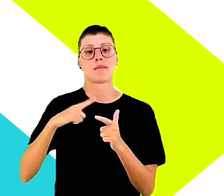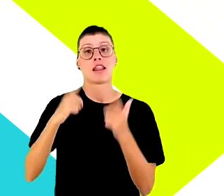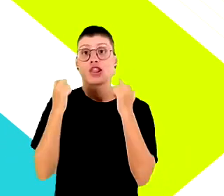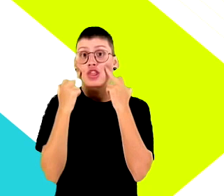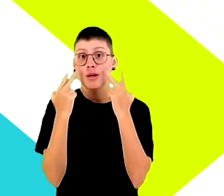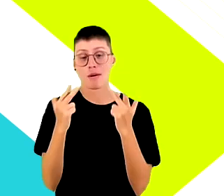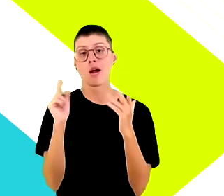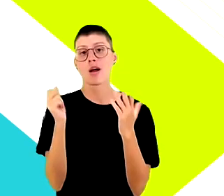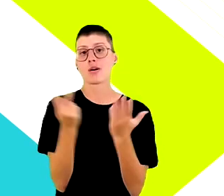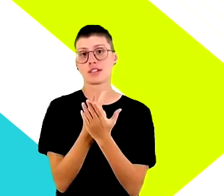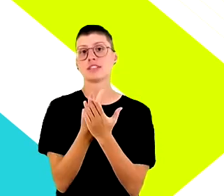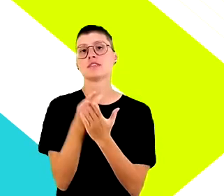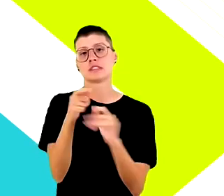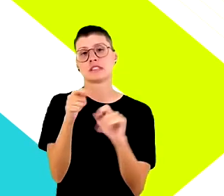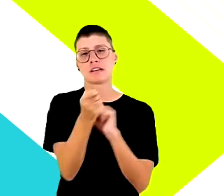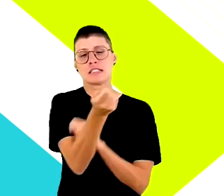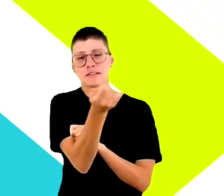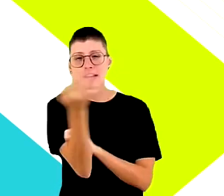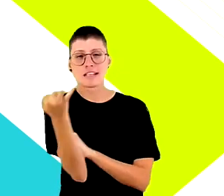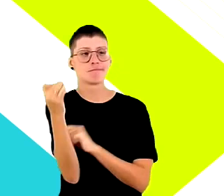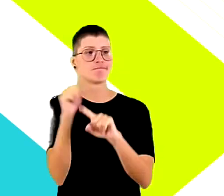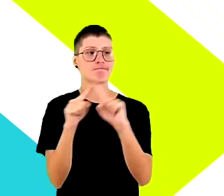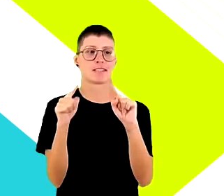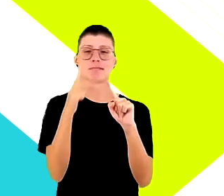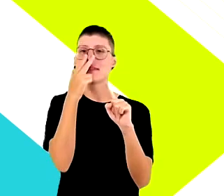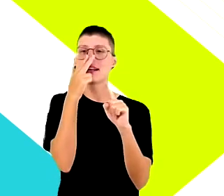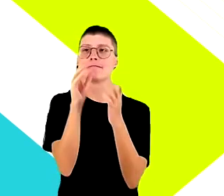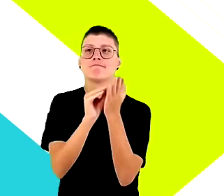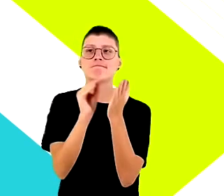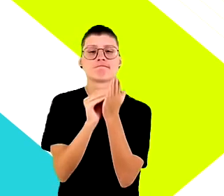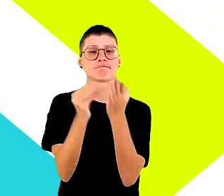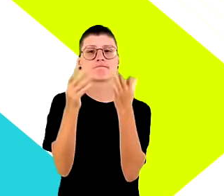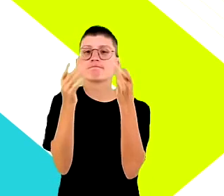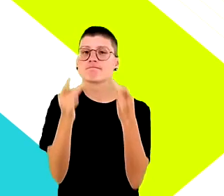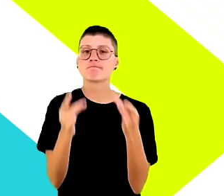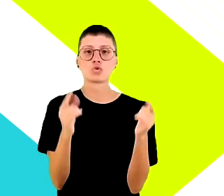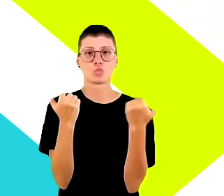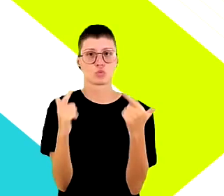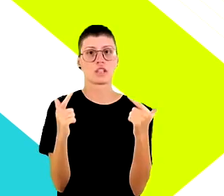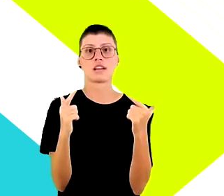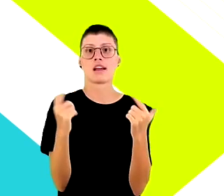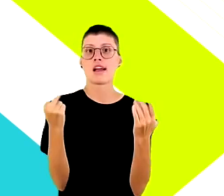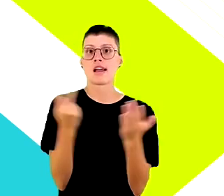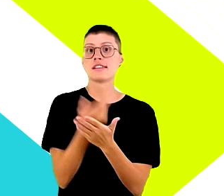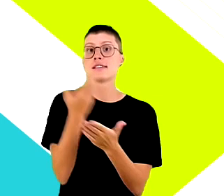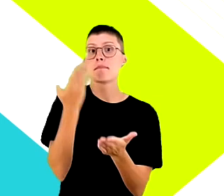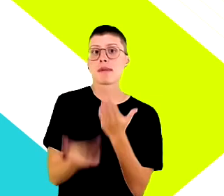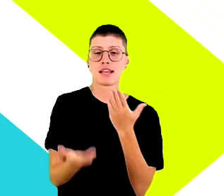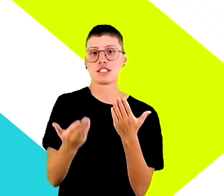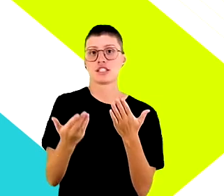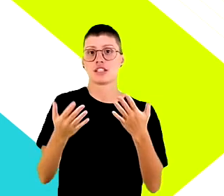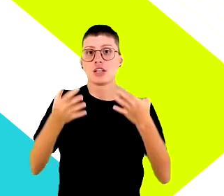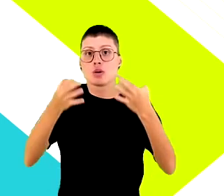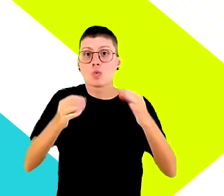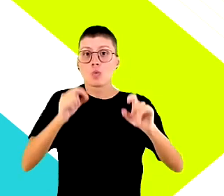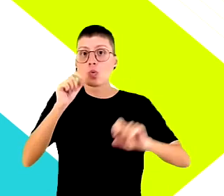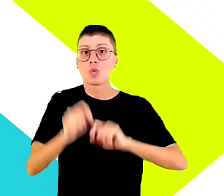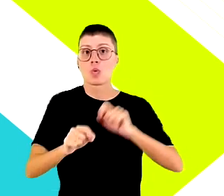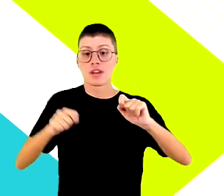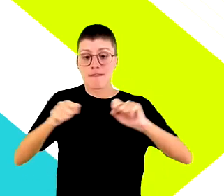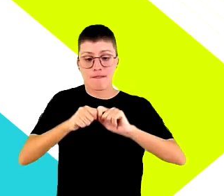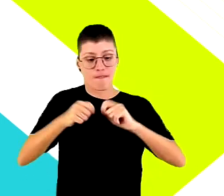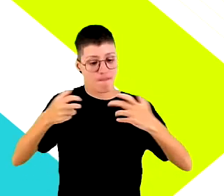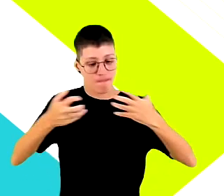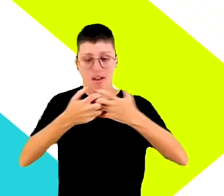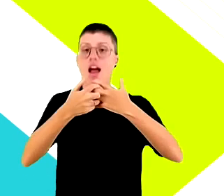faz várias coisas, mas isso não está unificado, então você acaba perdendo sinergia no que é feito. Tá? Então, isso foi lá